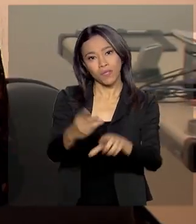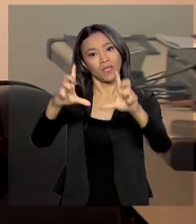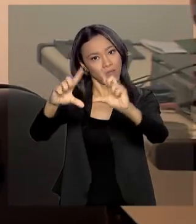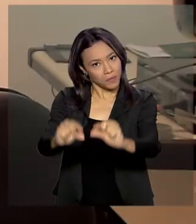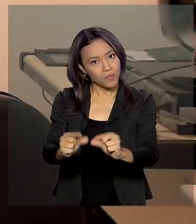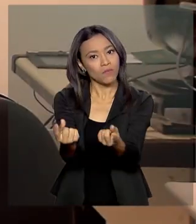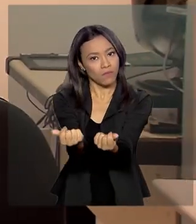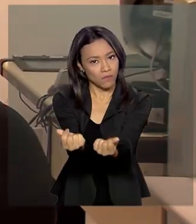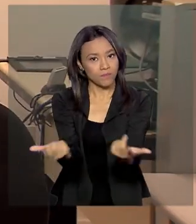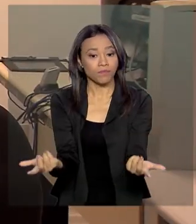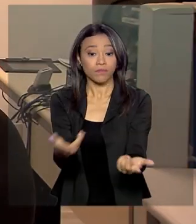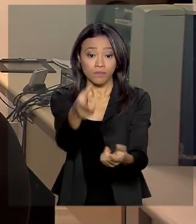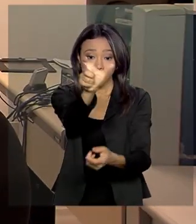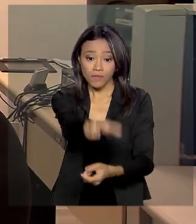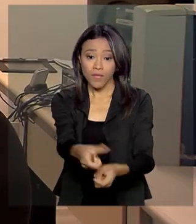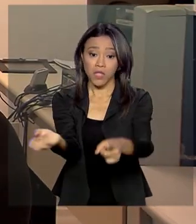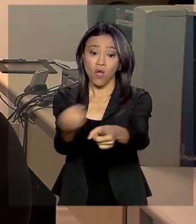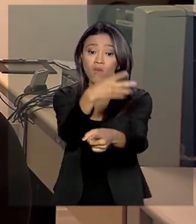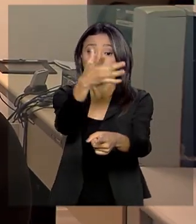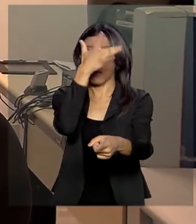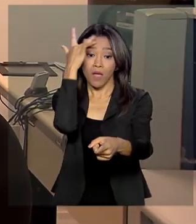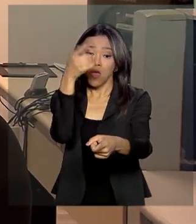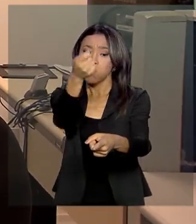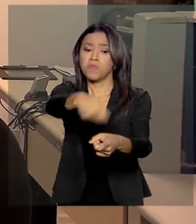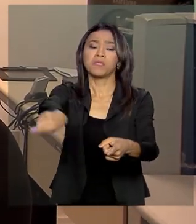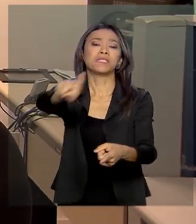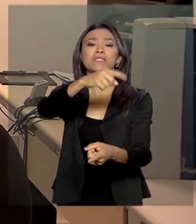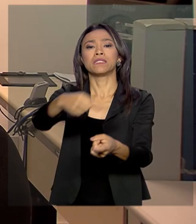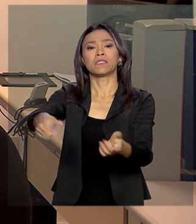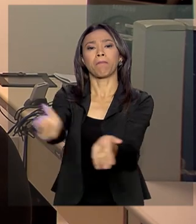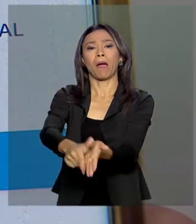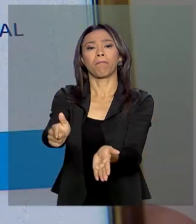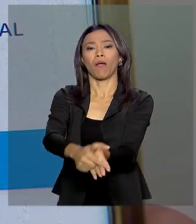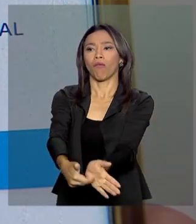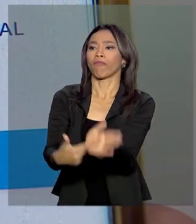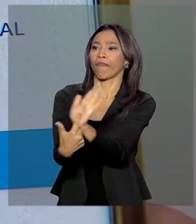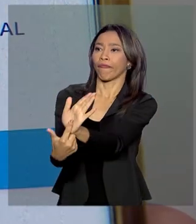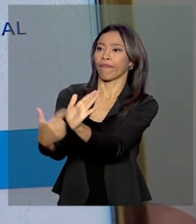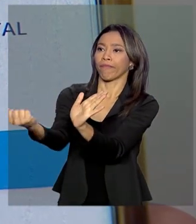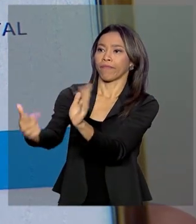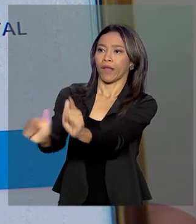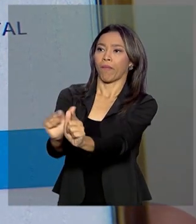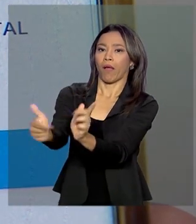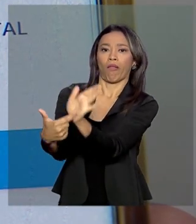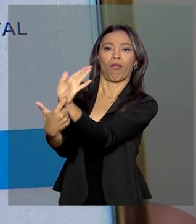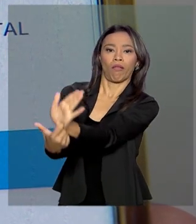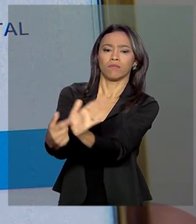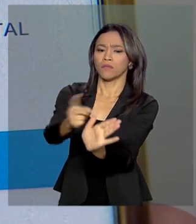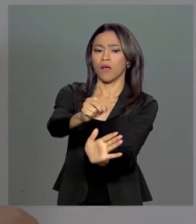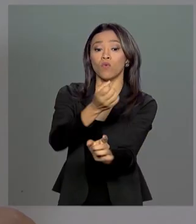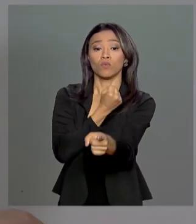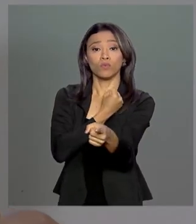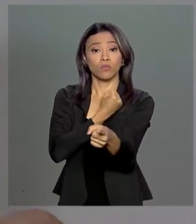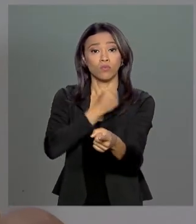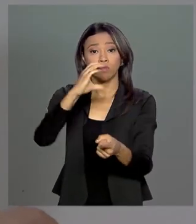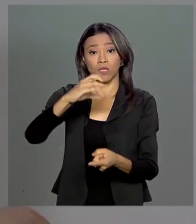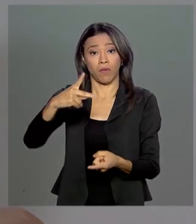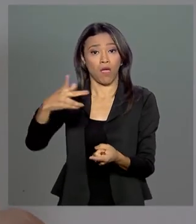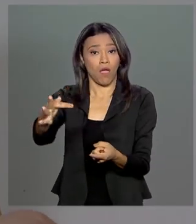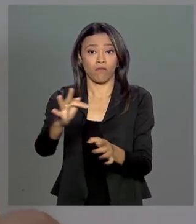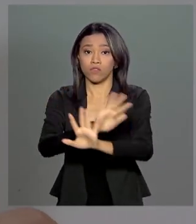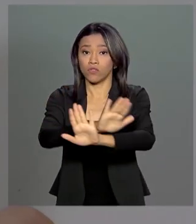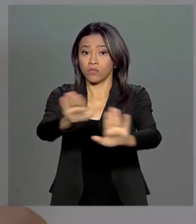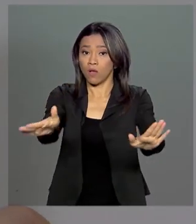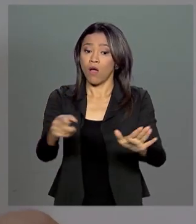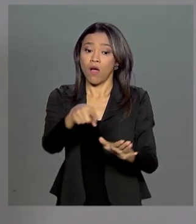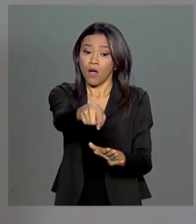agora o novo empregado não precisa mais apresentar a carteira em papel. Basta informar o número do CPF ao empregador